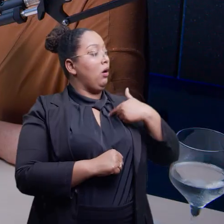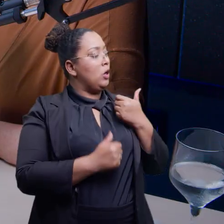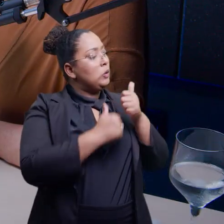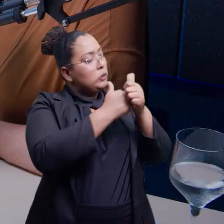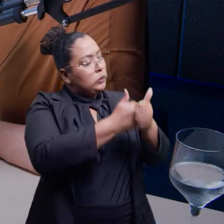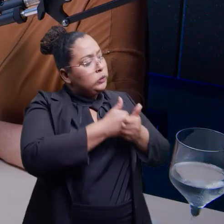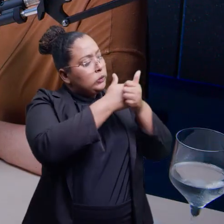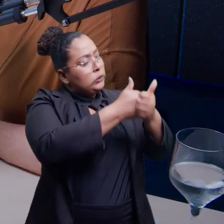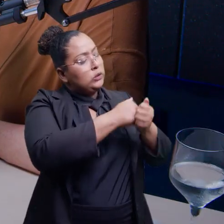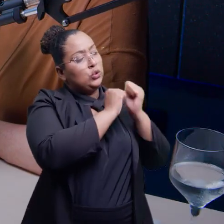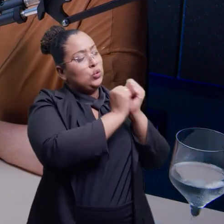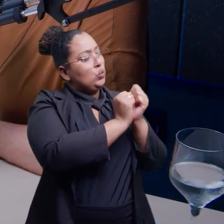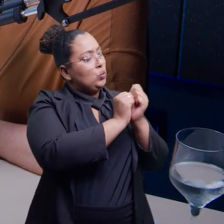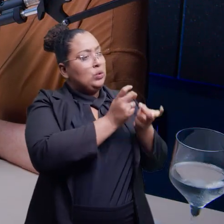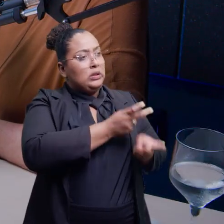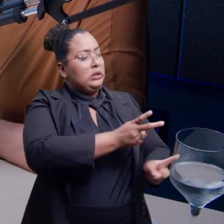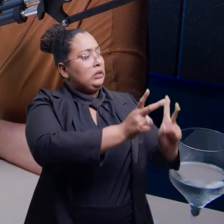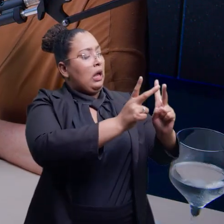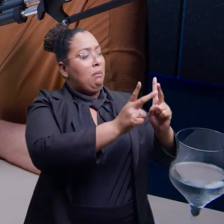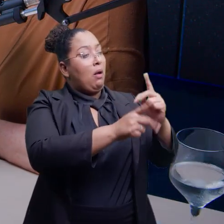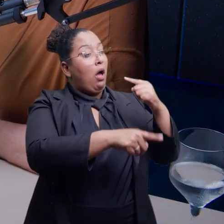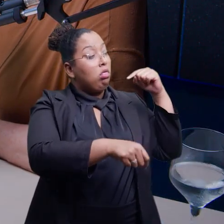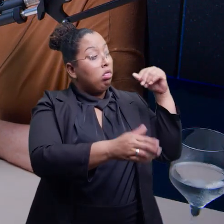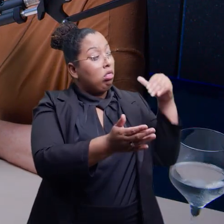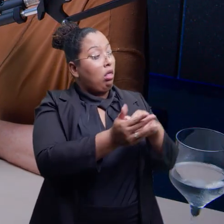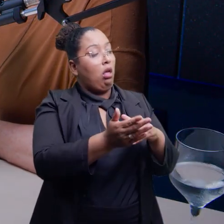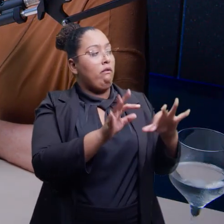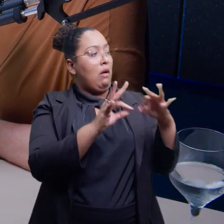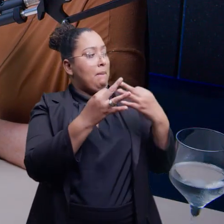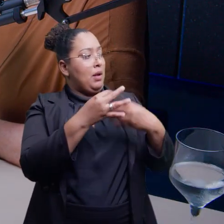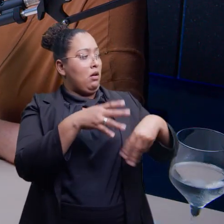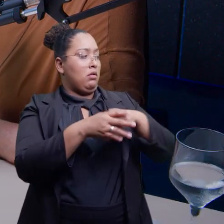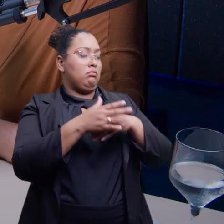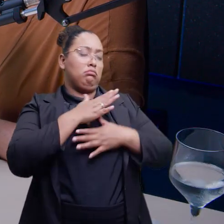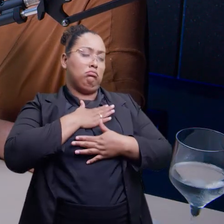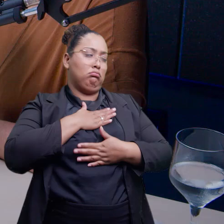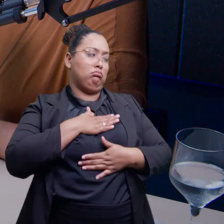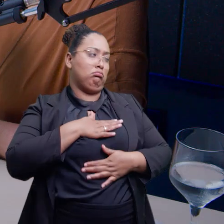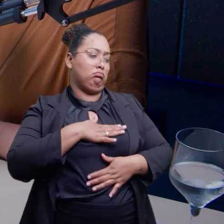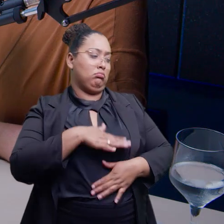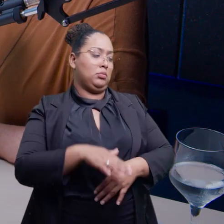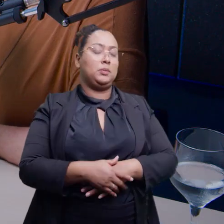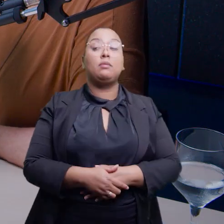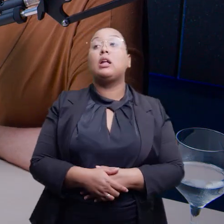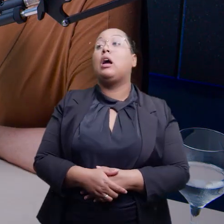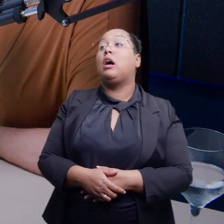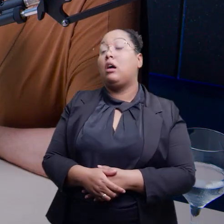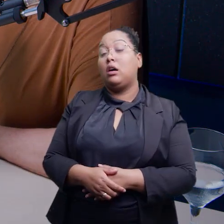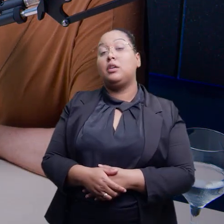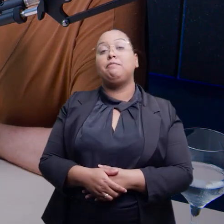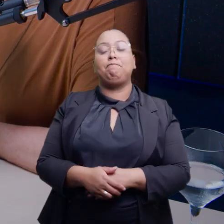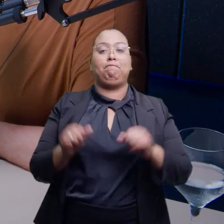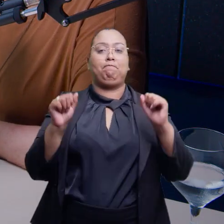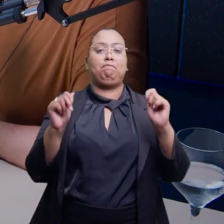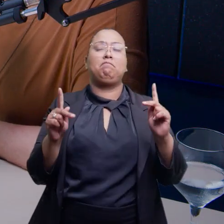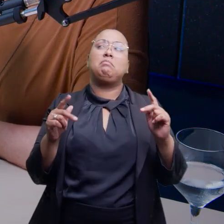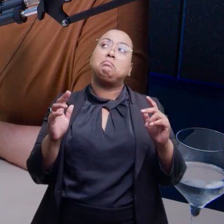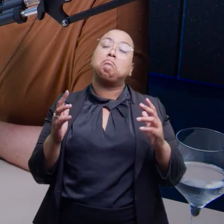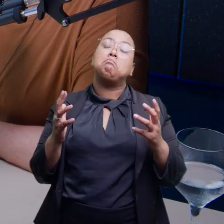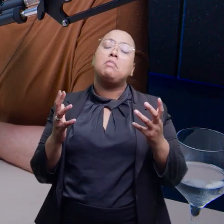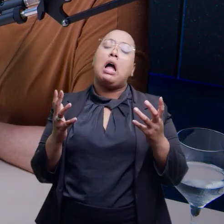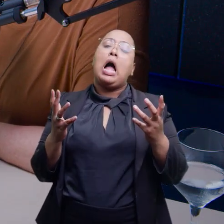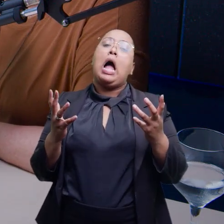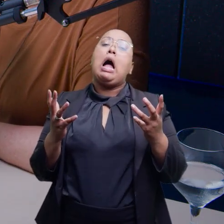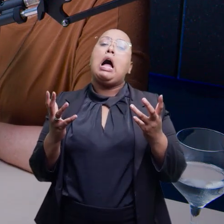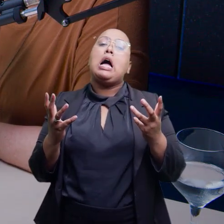eu vou te acompanhar o tempo todo que você estiver entrando nessa família. Fica tranquilo. Tá, aí esse menino passa a aceitar